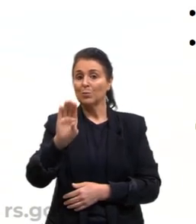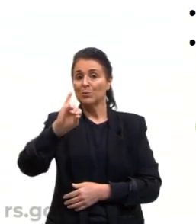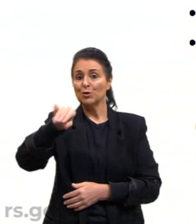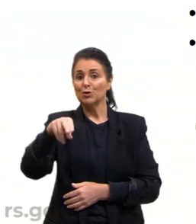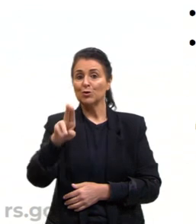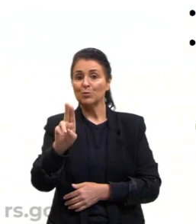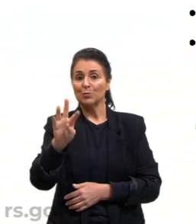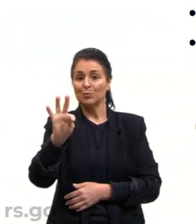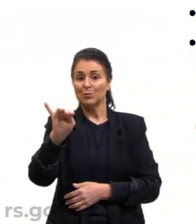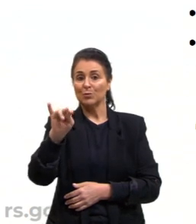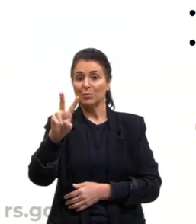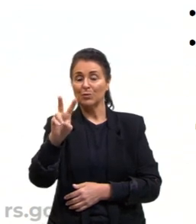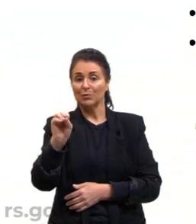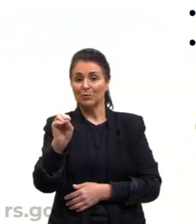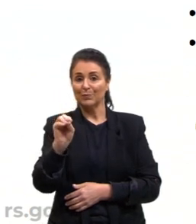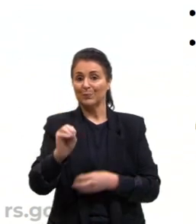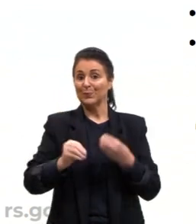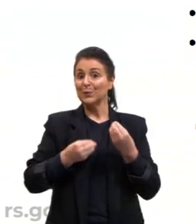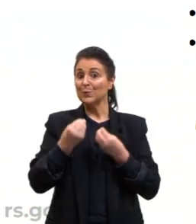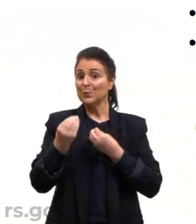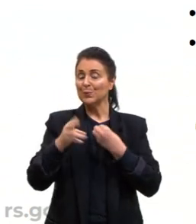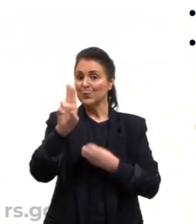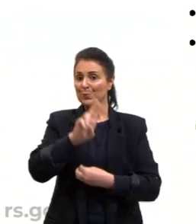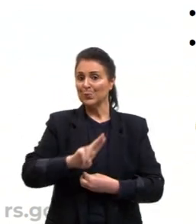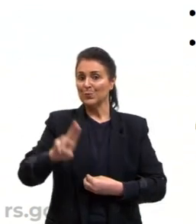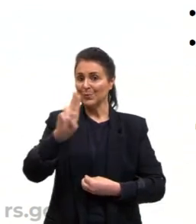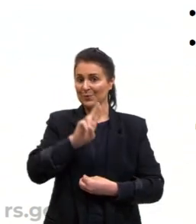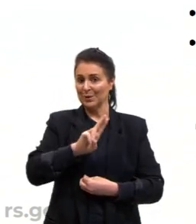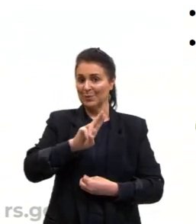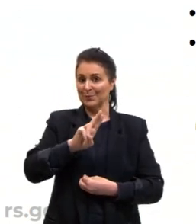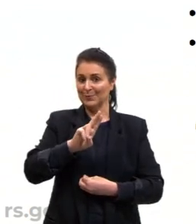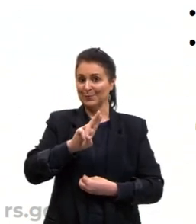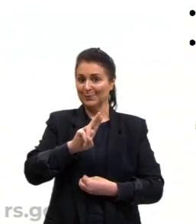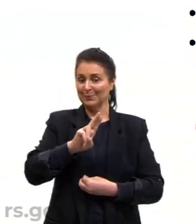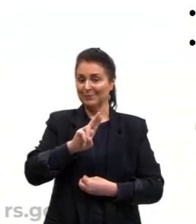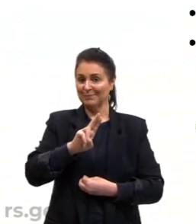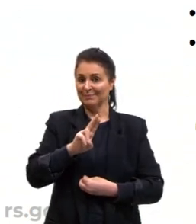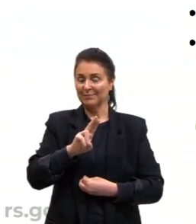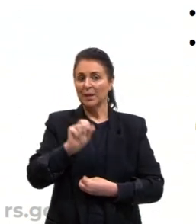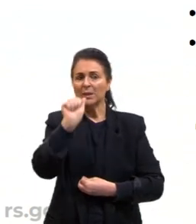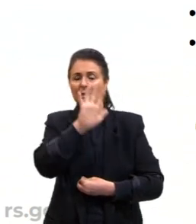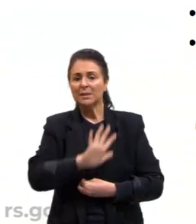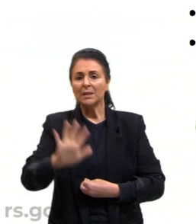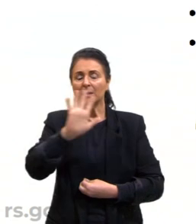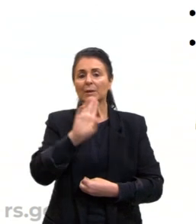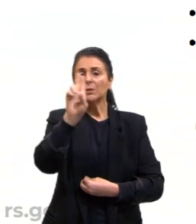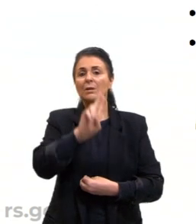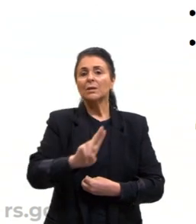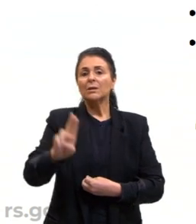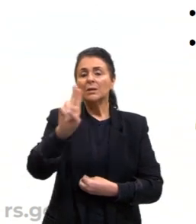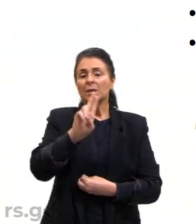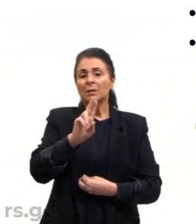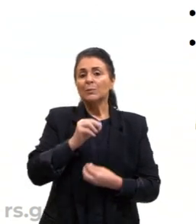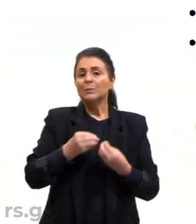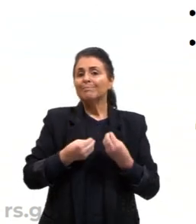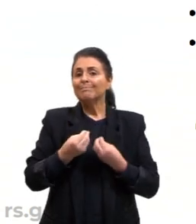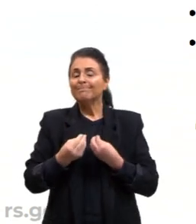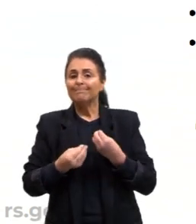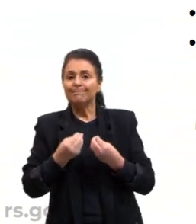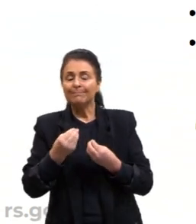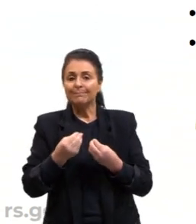quando usamos o modo subjuntivo geralmente usamos o modo subjuntivo